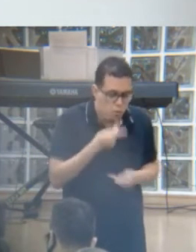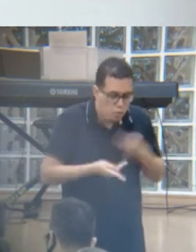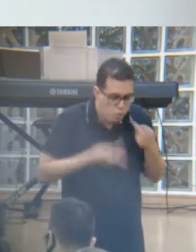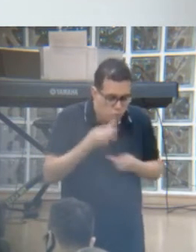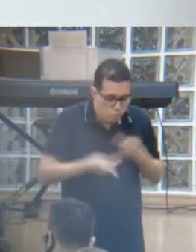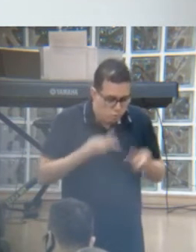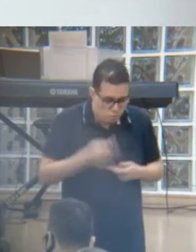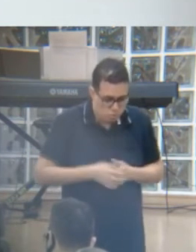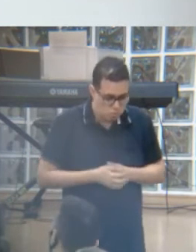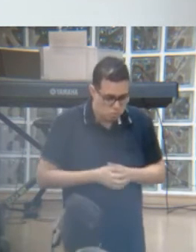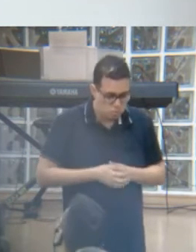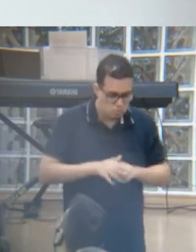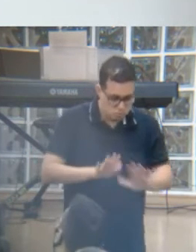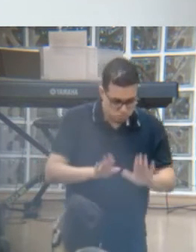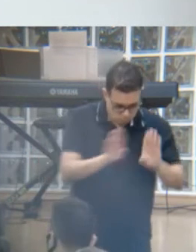como Baal,